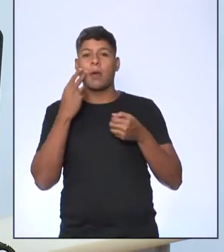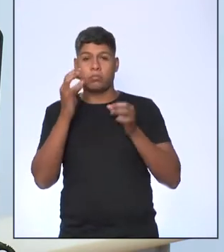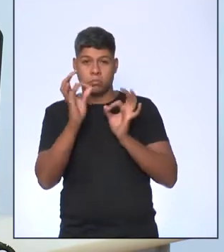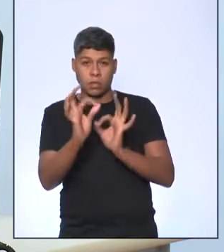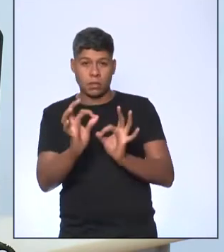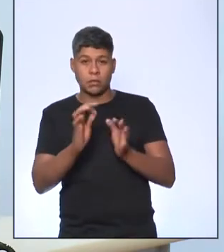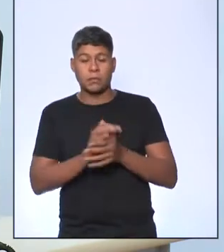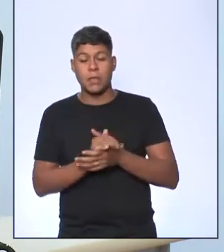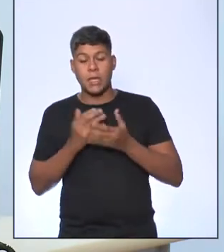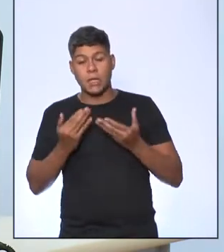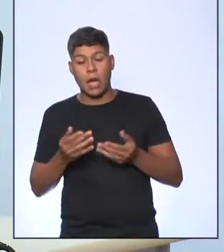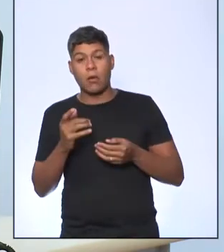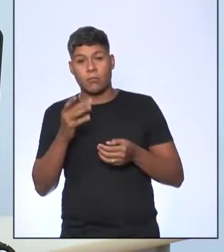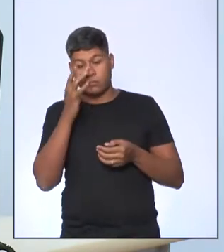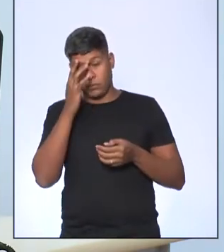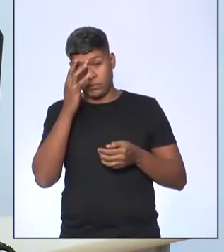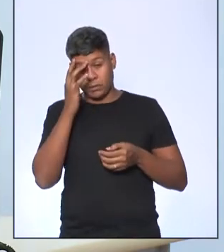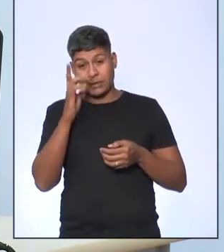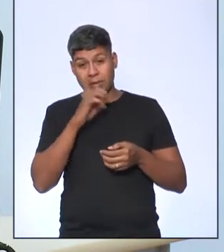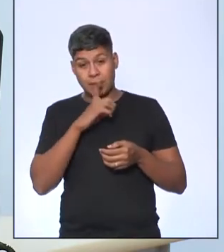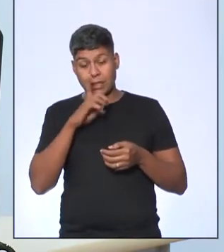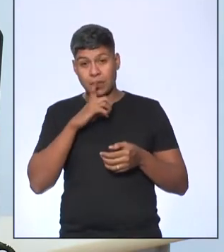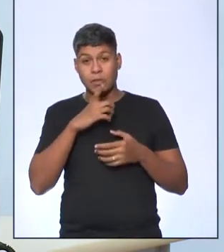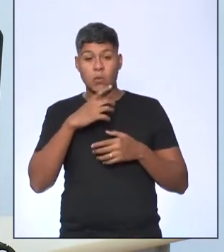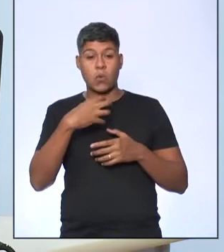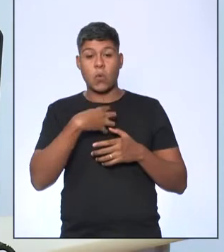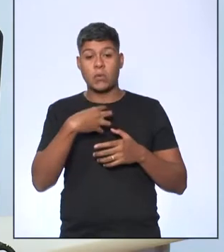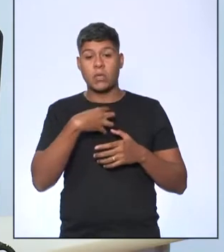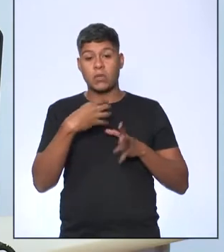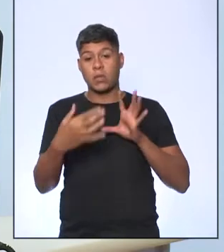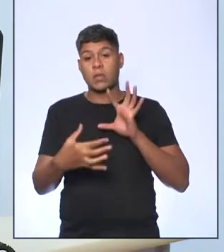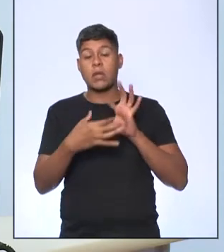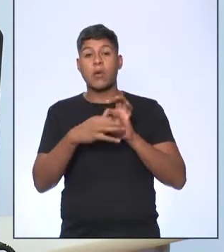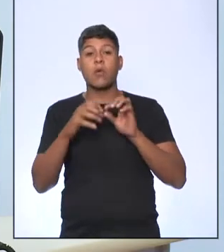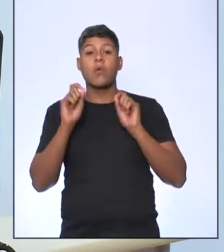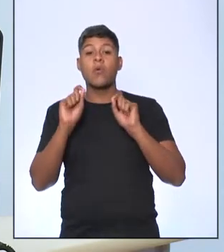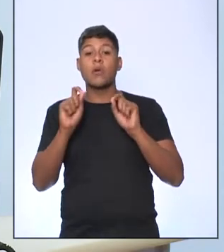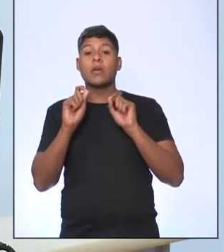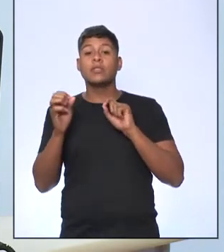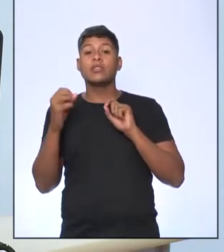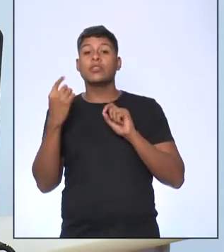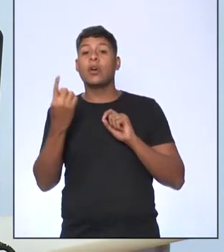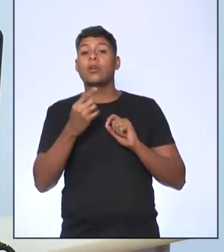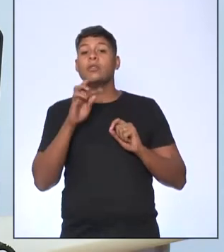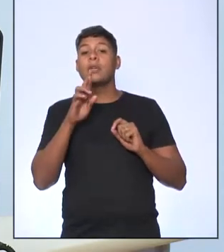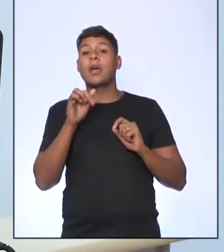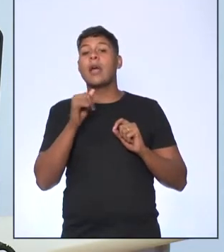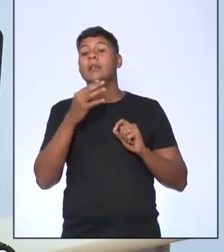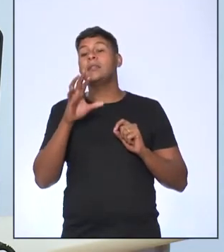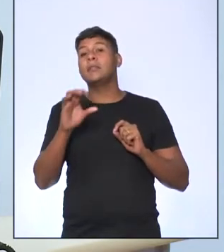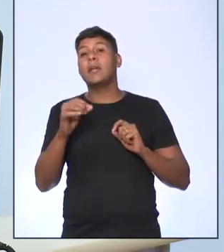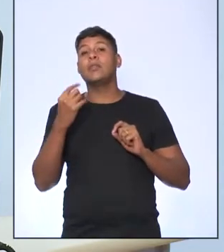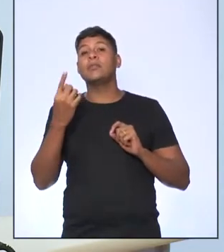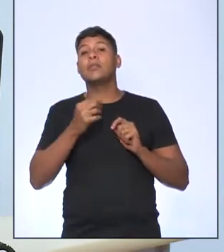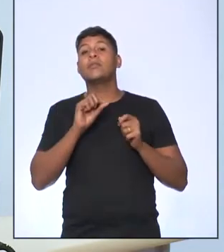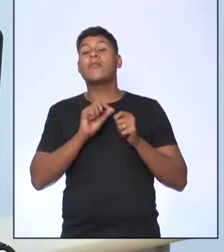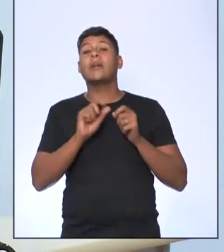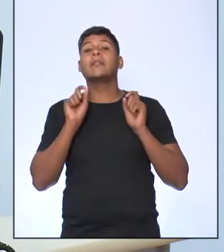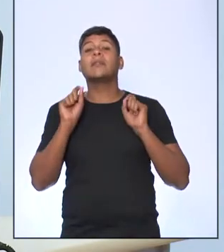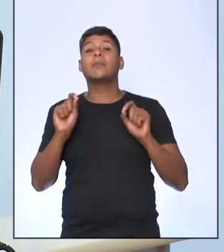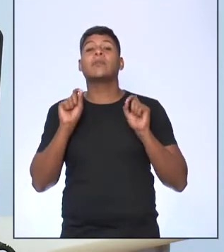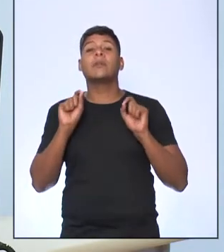certo? Então, aqui, pessoal, para a gente contextualizar o que é essa nossa reação, a gente vai fazer o